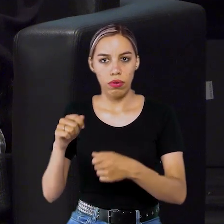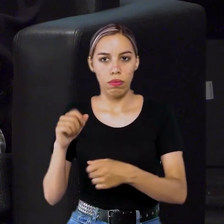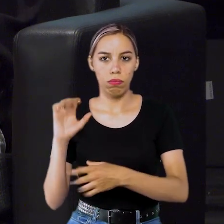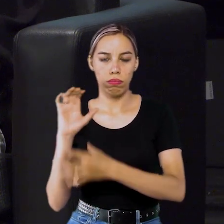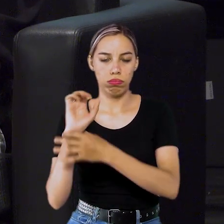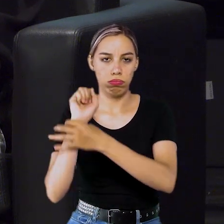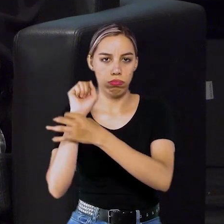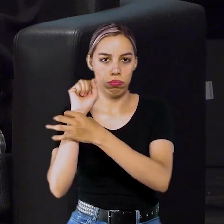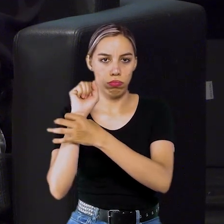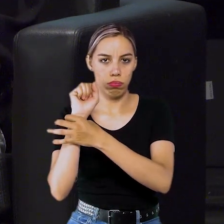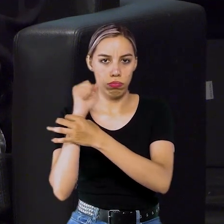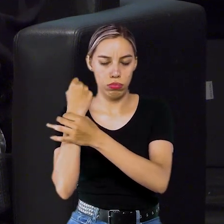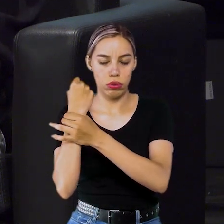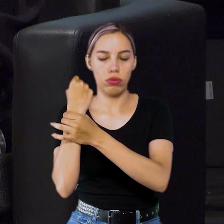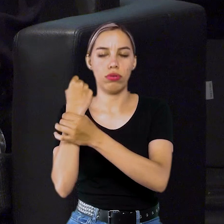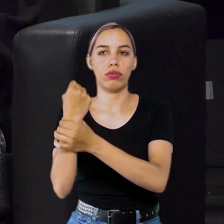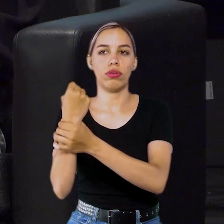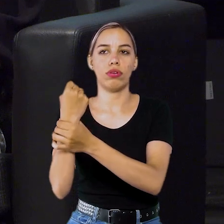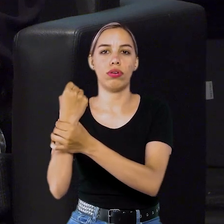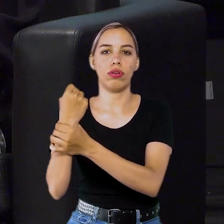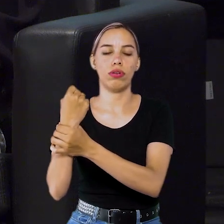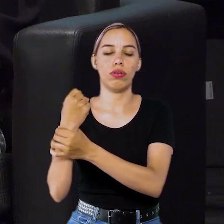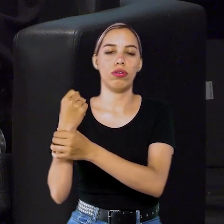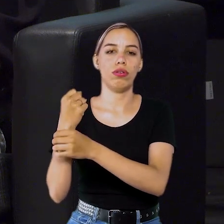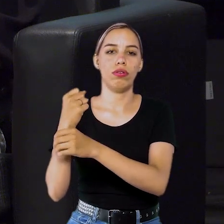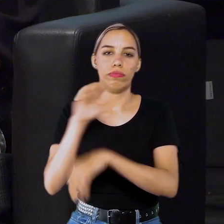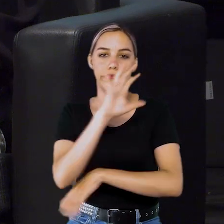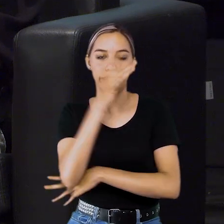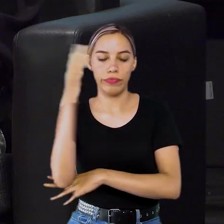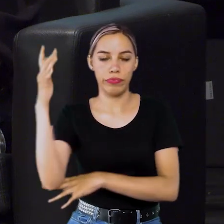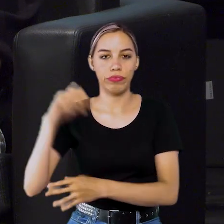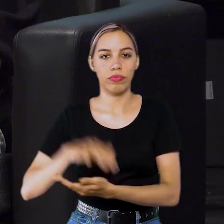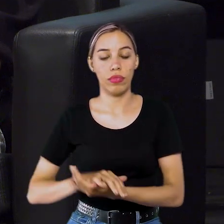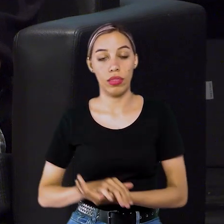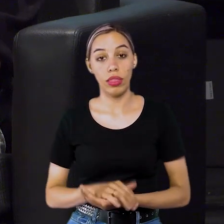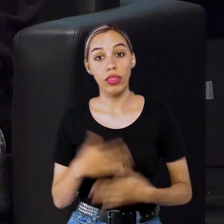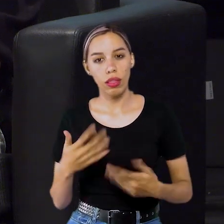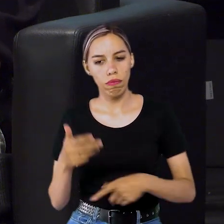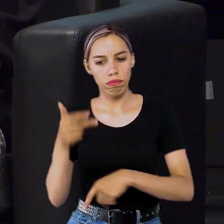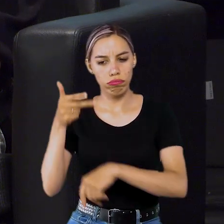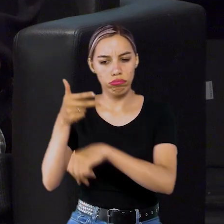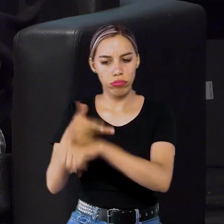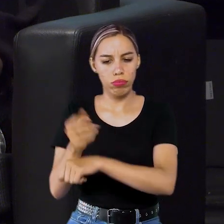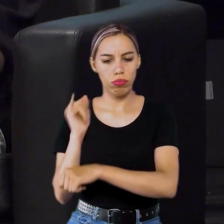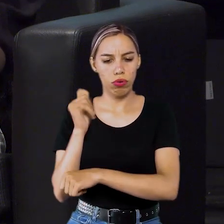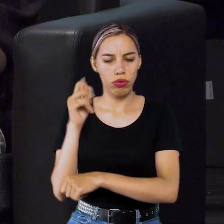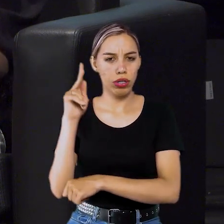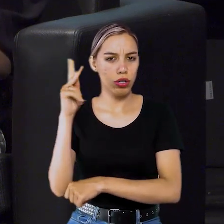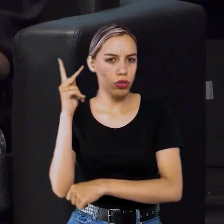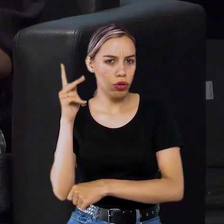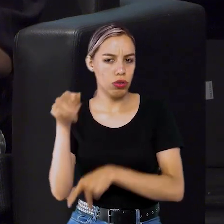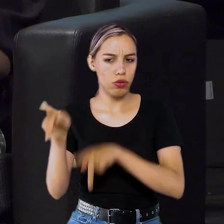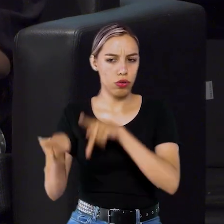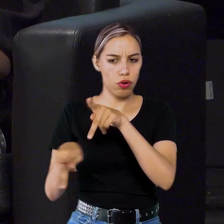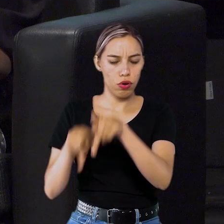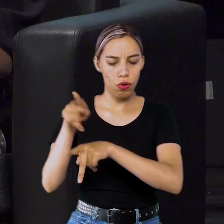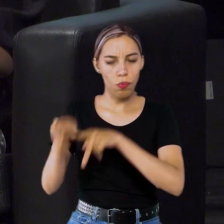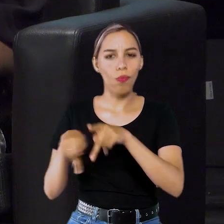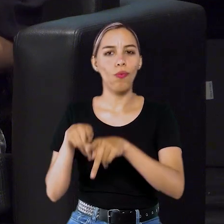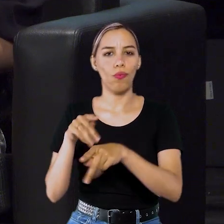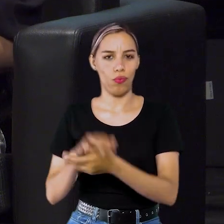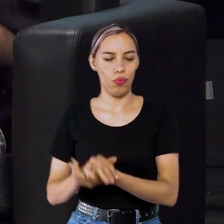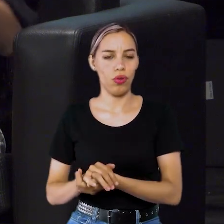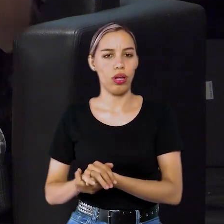ele é uma coprodução com esse povo, né, o povo Jupaú. E, com o território, a gente conseguiu